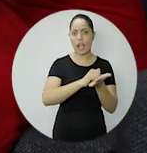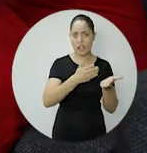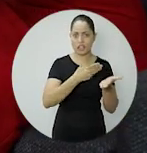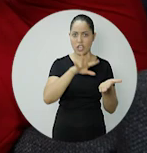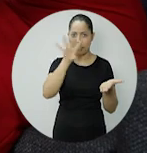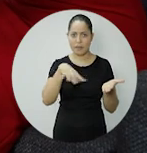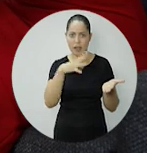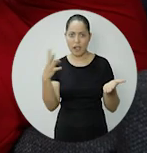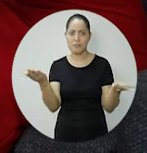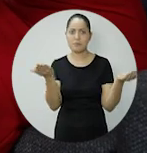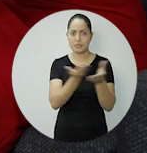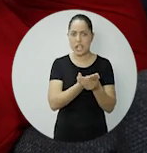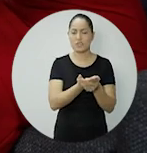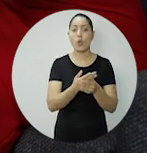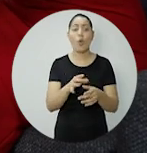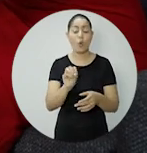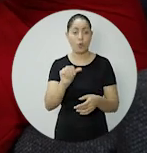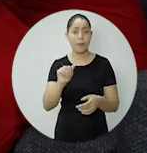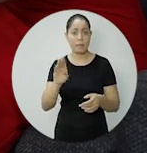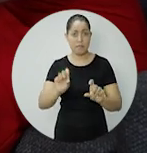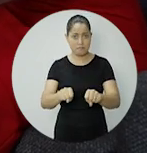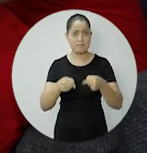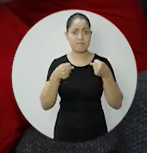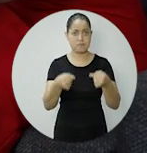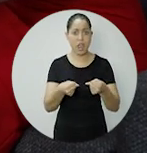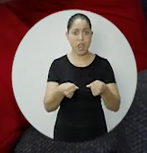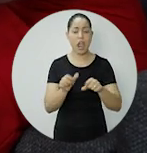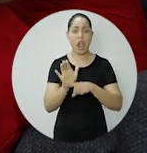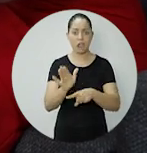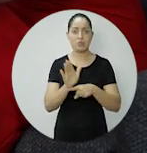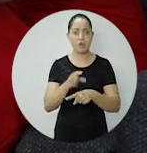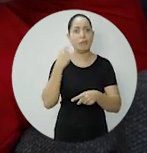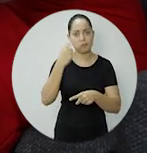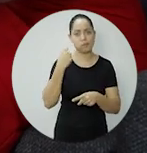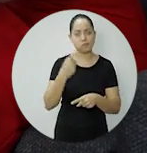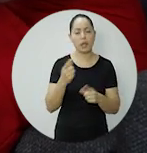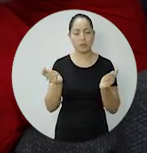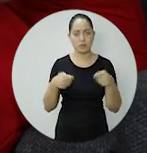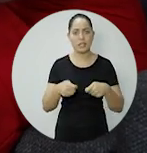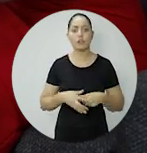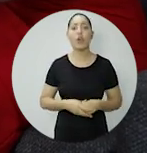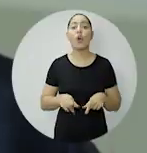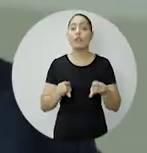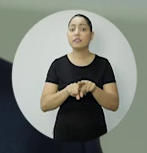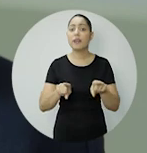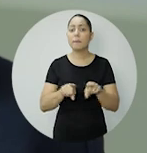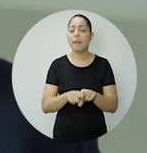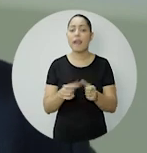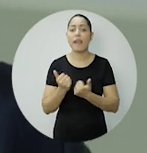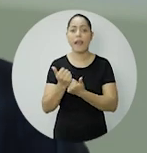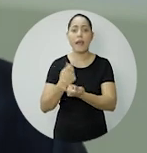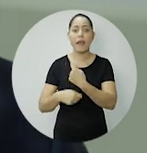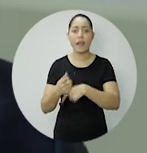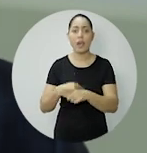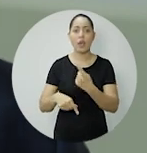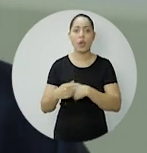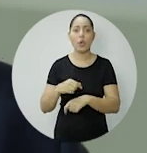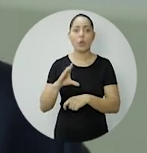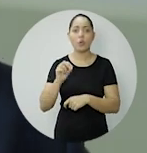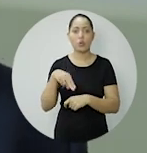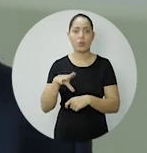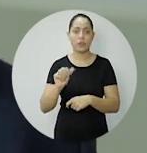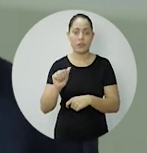de prazos, de processos, a OAB tem feito um esforço de fornecer aos colegas advogados, e as caixas de assistência junto